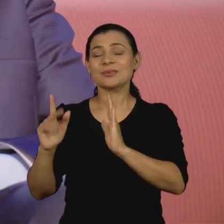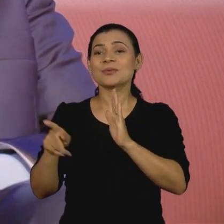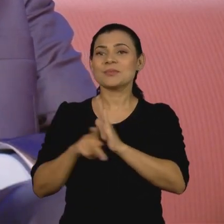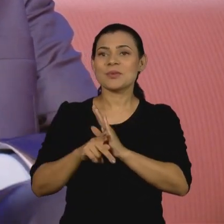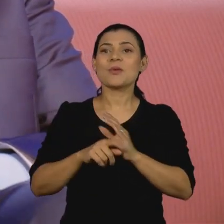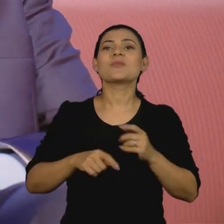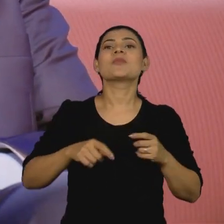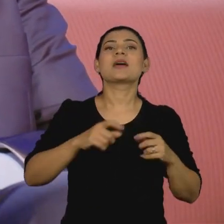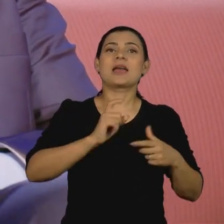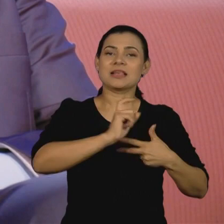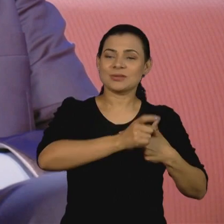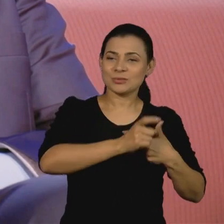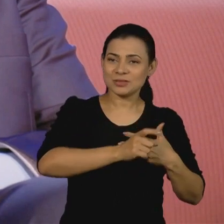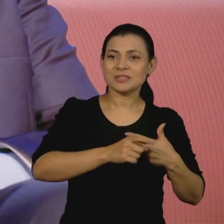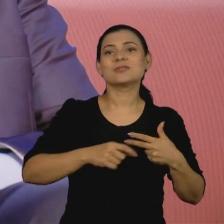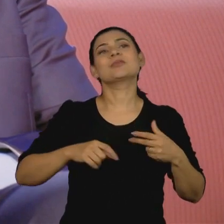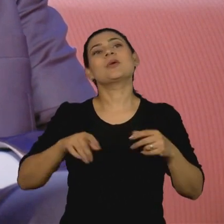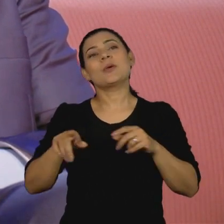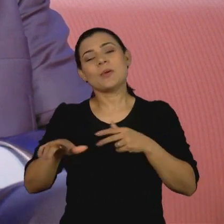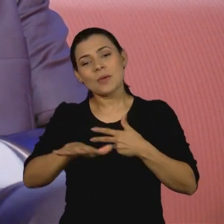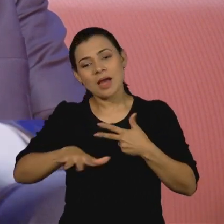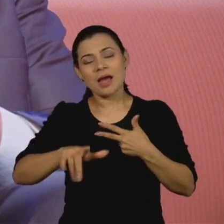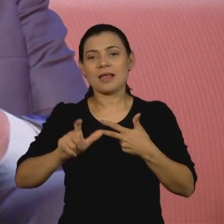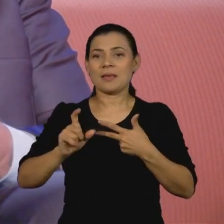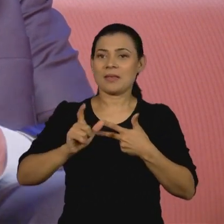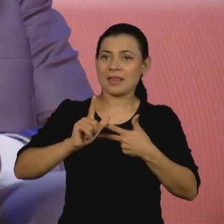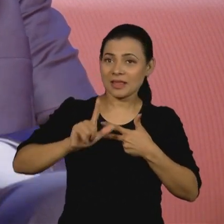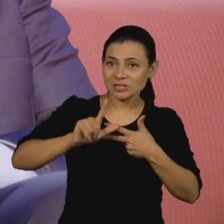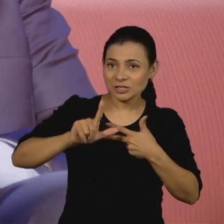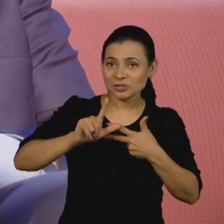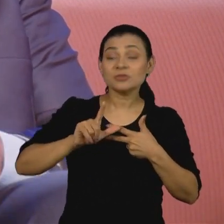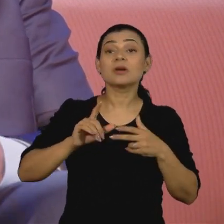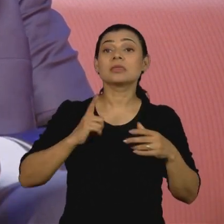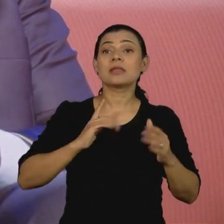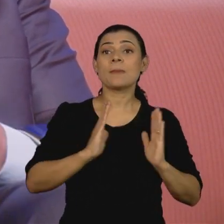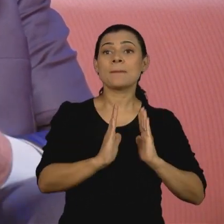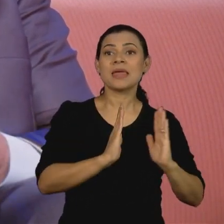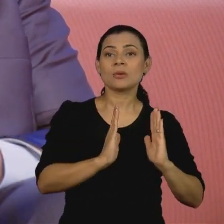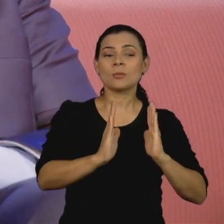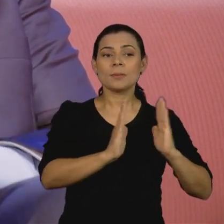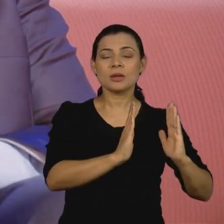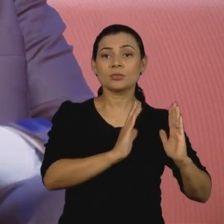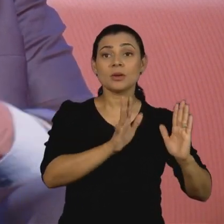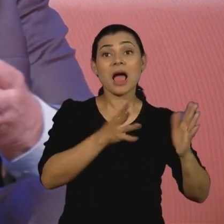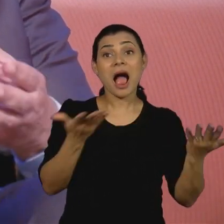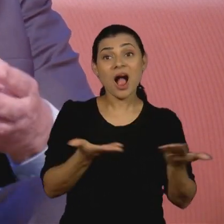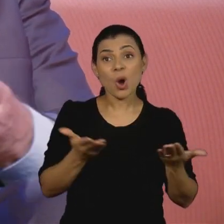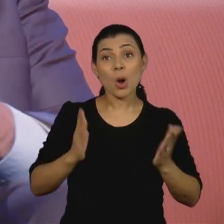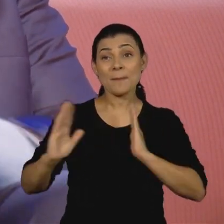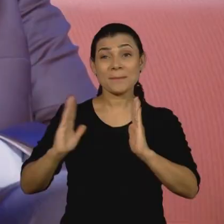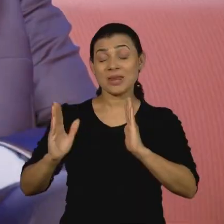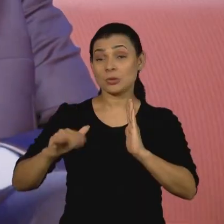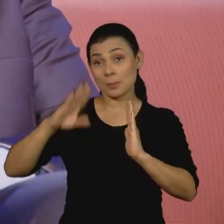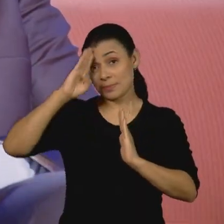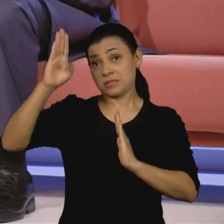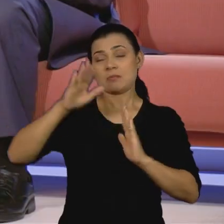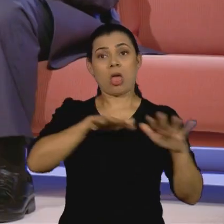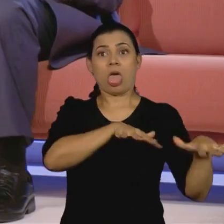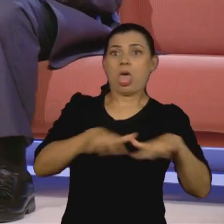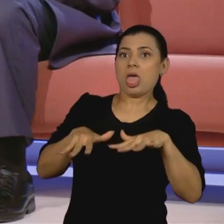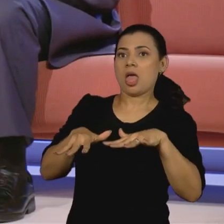executivo, teve o século do legislativo, né? São proeminentes, atores proeminentes na cena